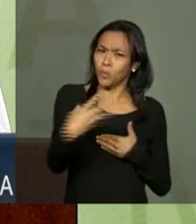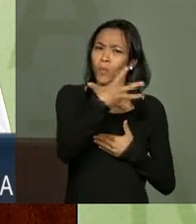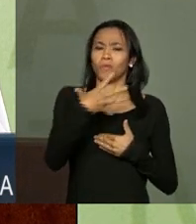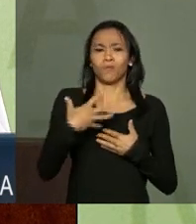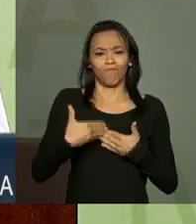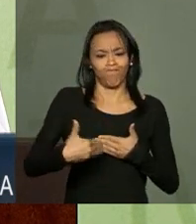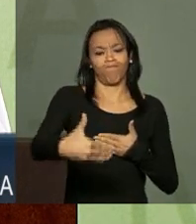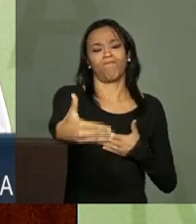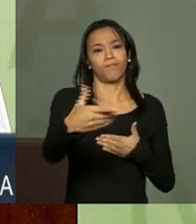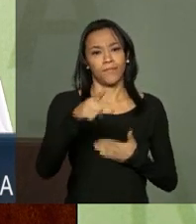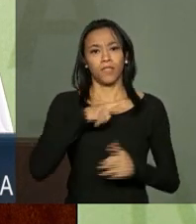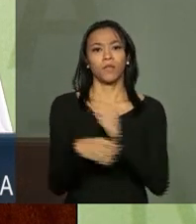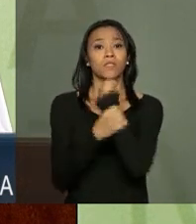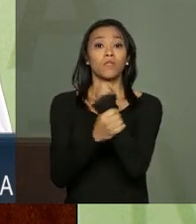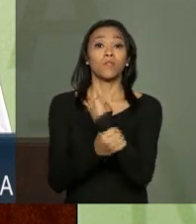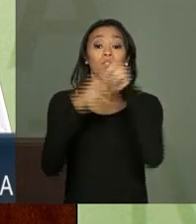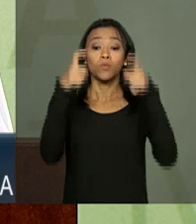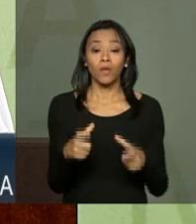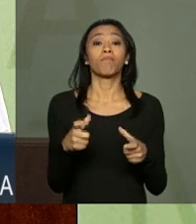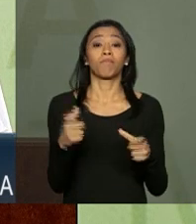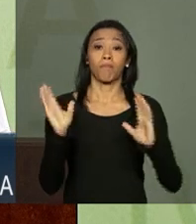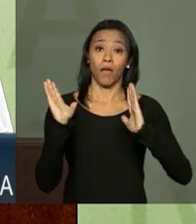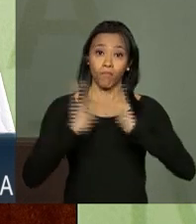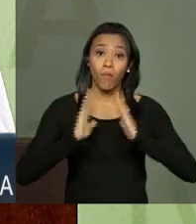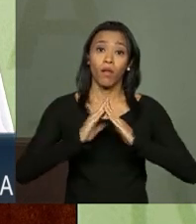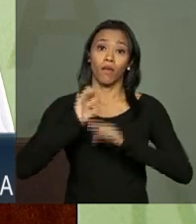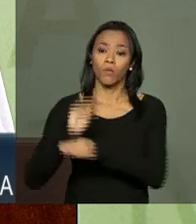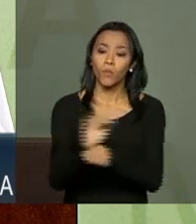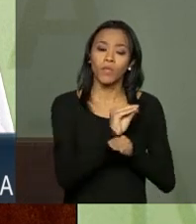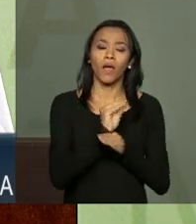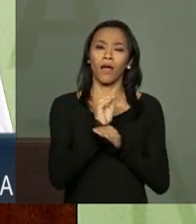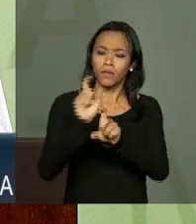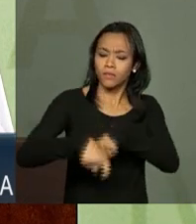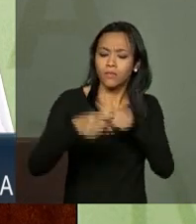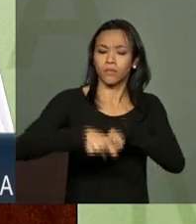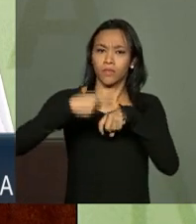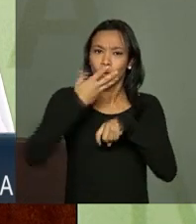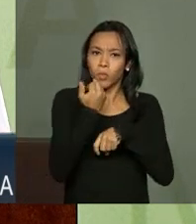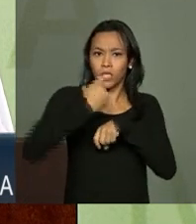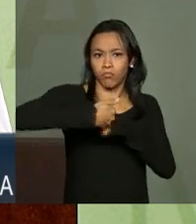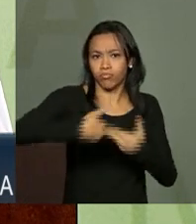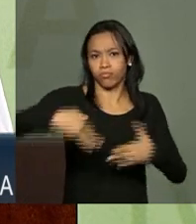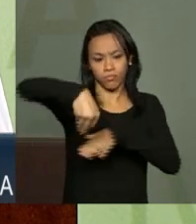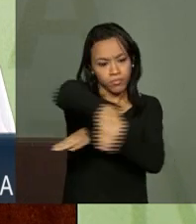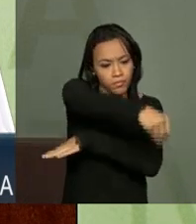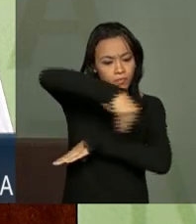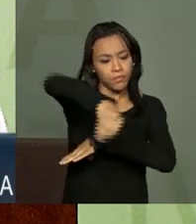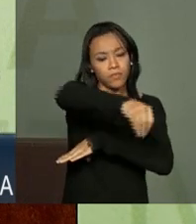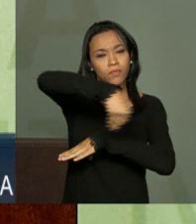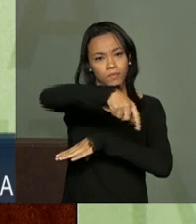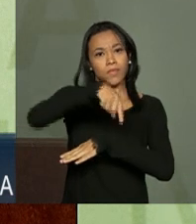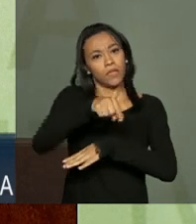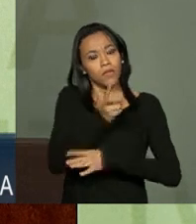que terão a segurança de um lugar para viver, a terra para produzir e gerar renda, e para preservar